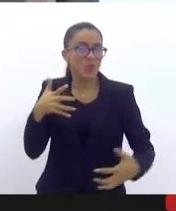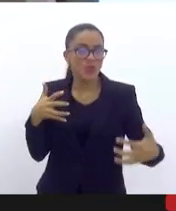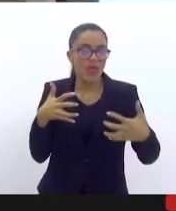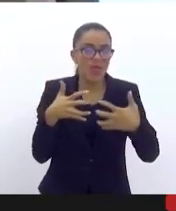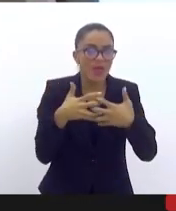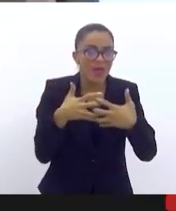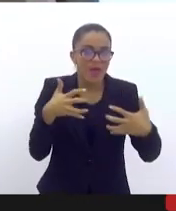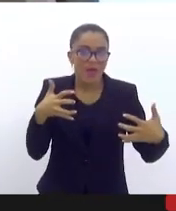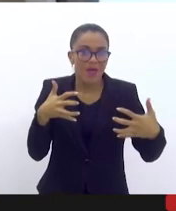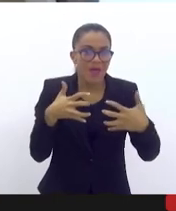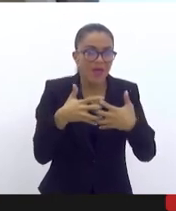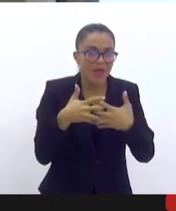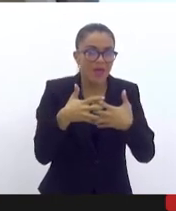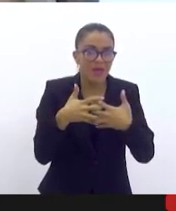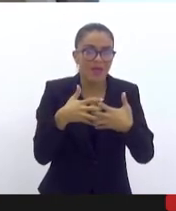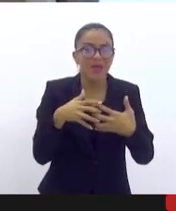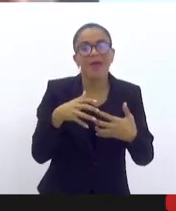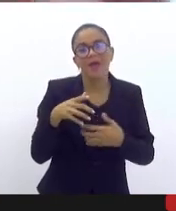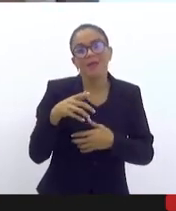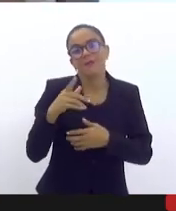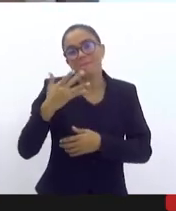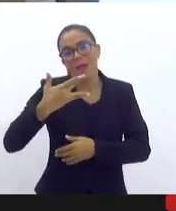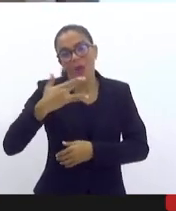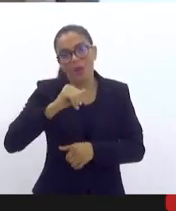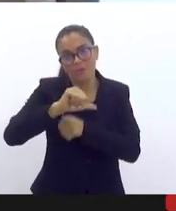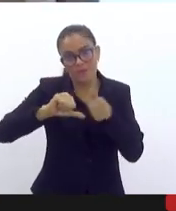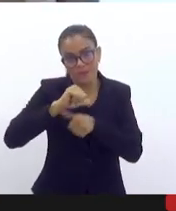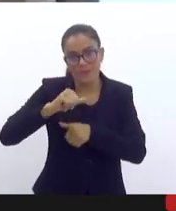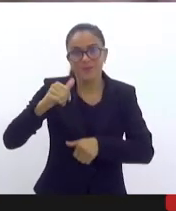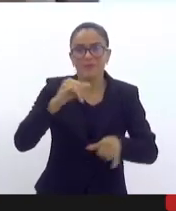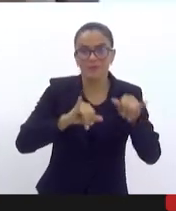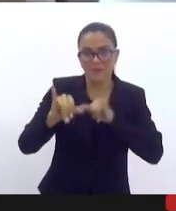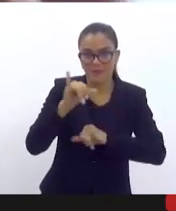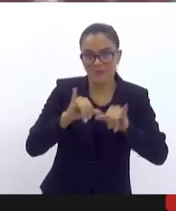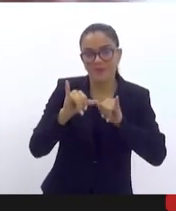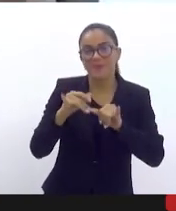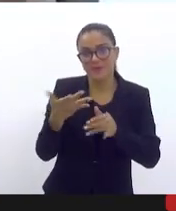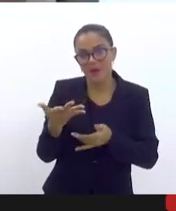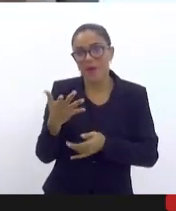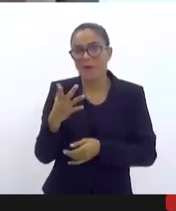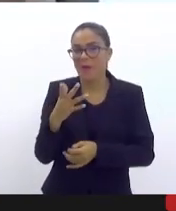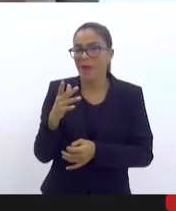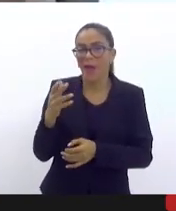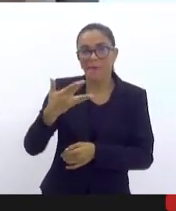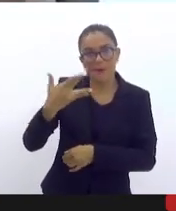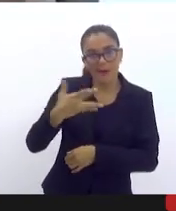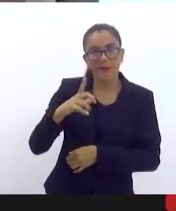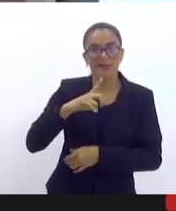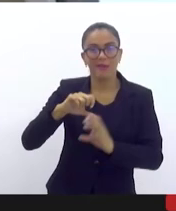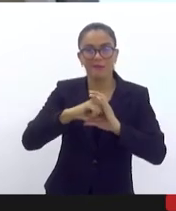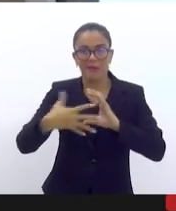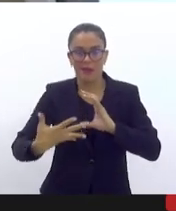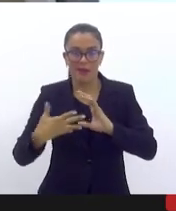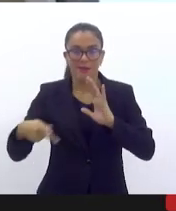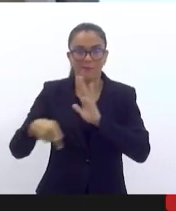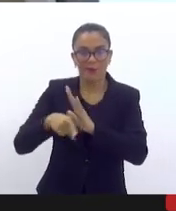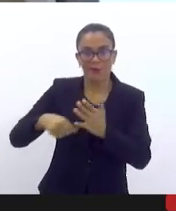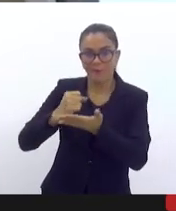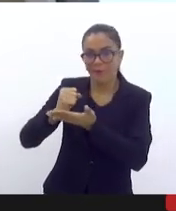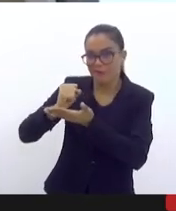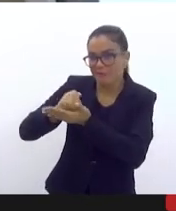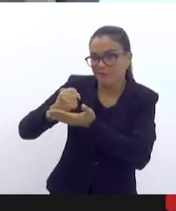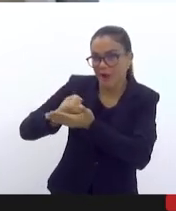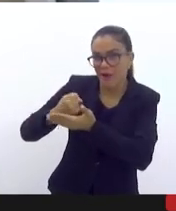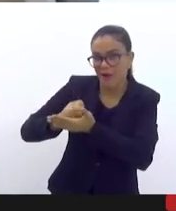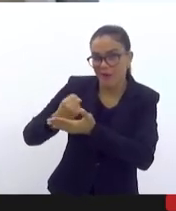canabinoides nessa região então a maconha sempre teve essa essa característica farmacológica né